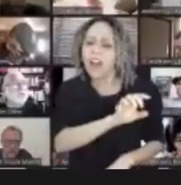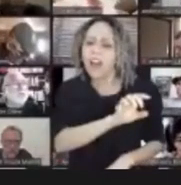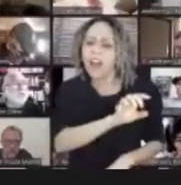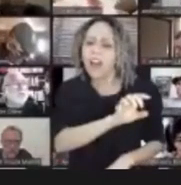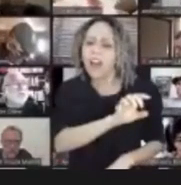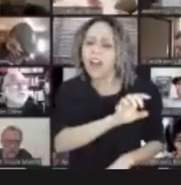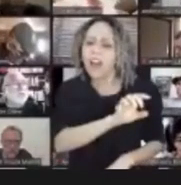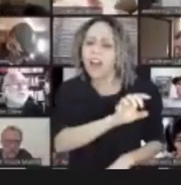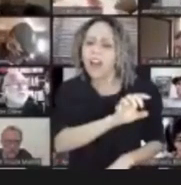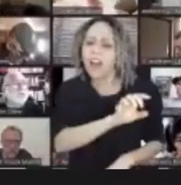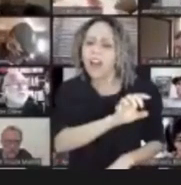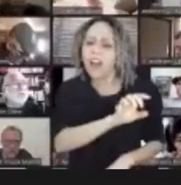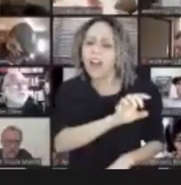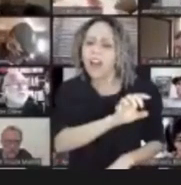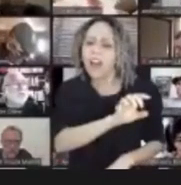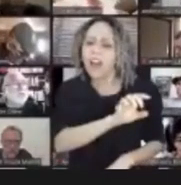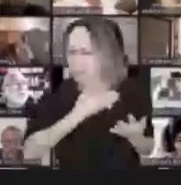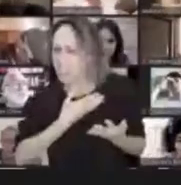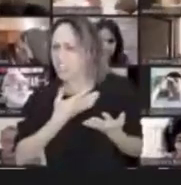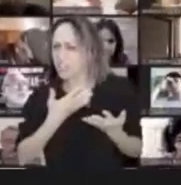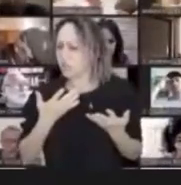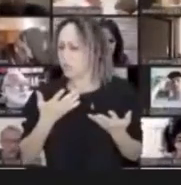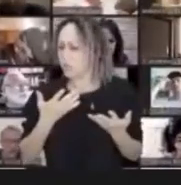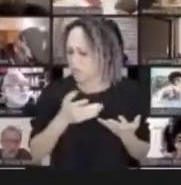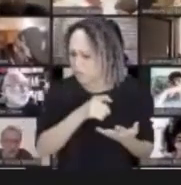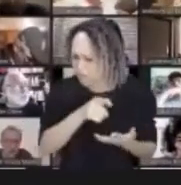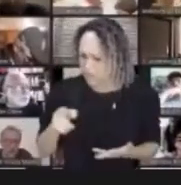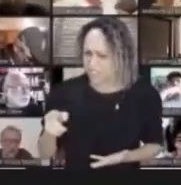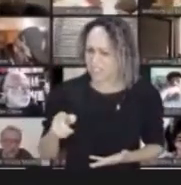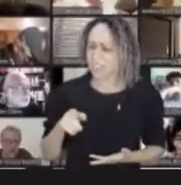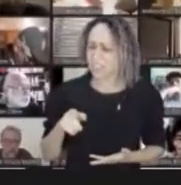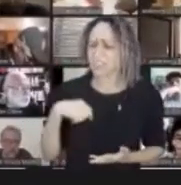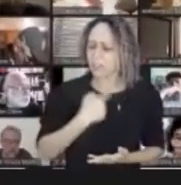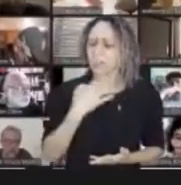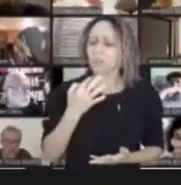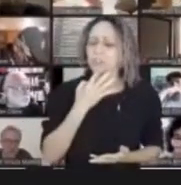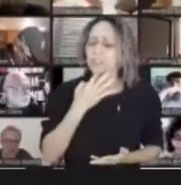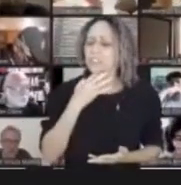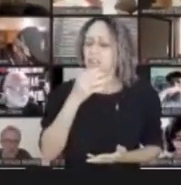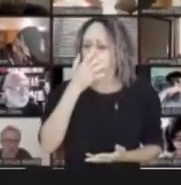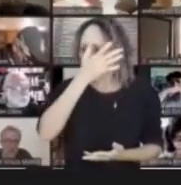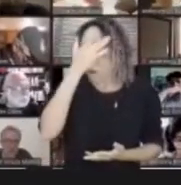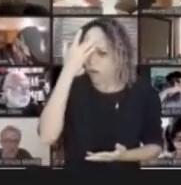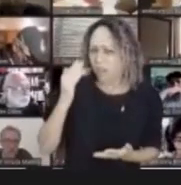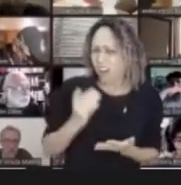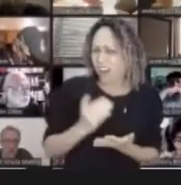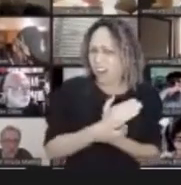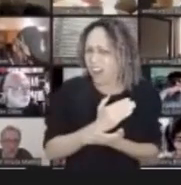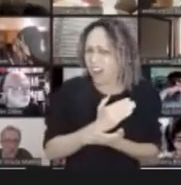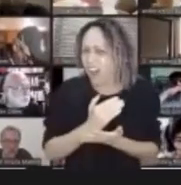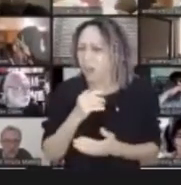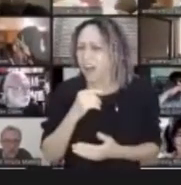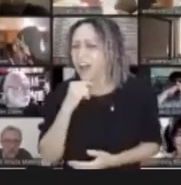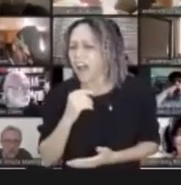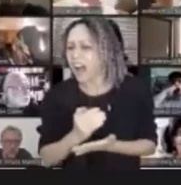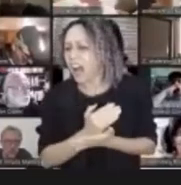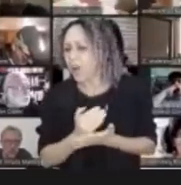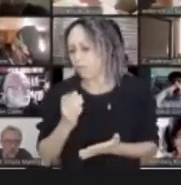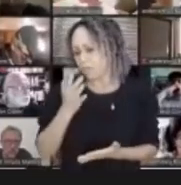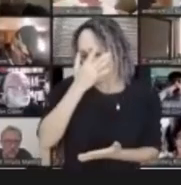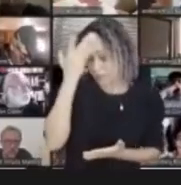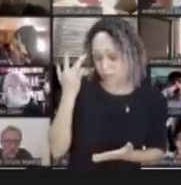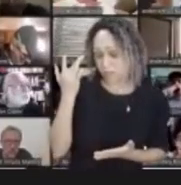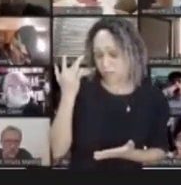Então, desculpe a absoluta sinceridade por estar falando uma besteira para vocês, mas é a minha impressão. A impressão que eu tenho é